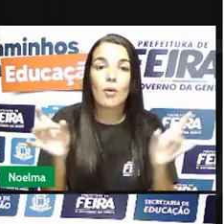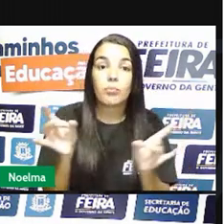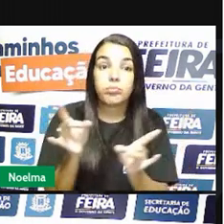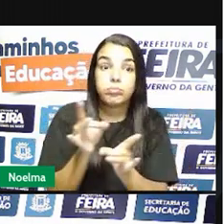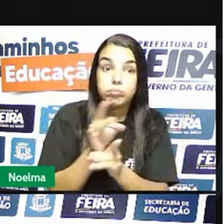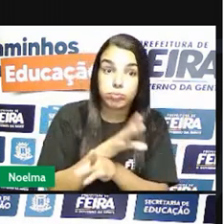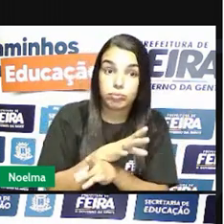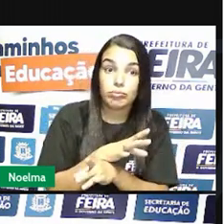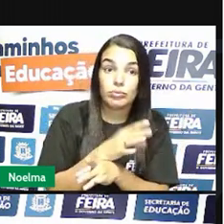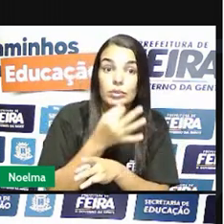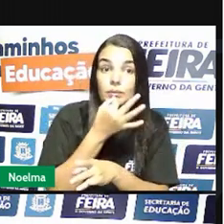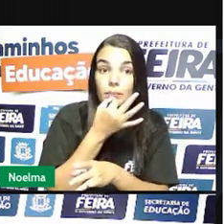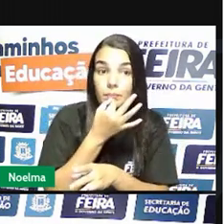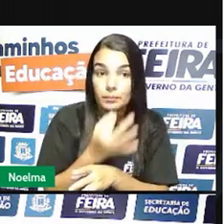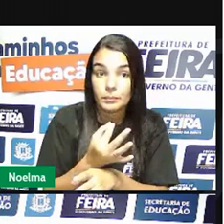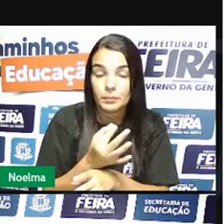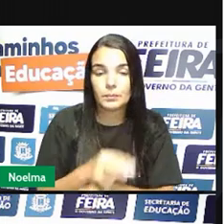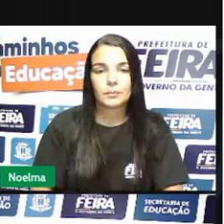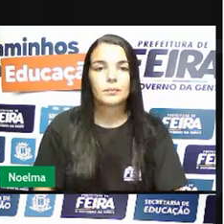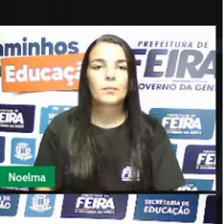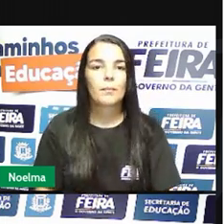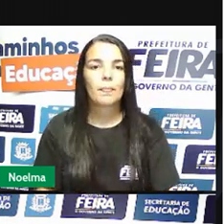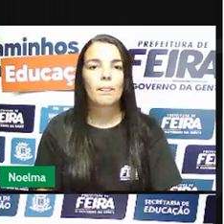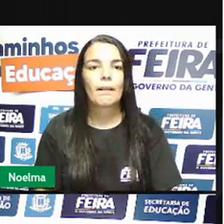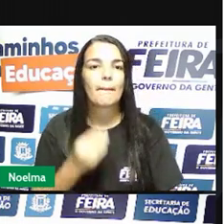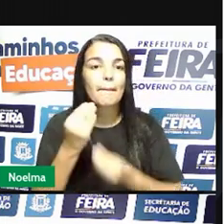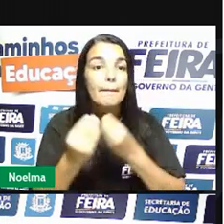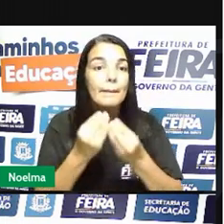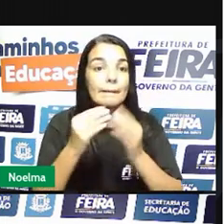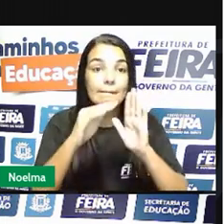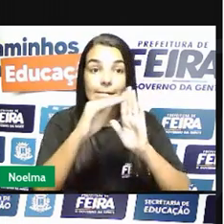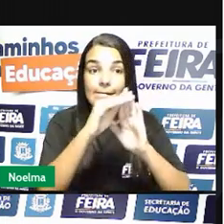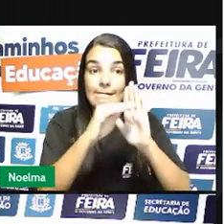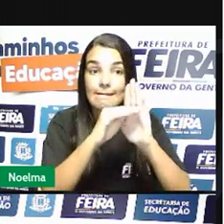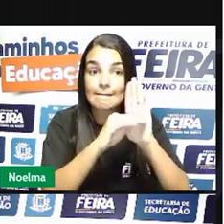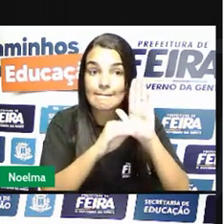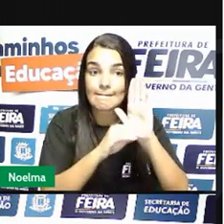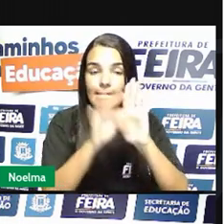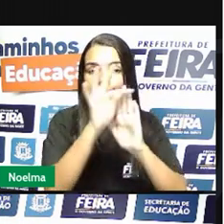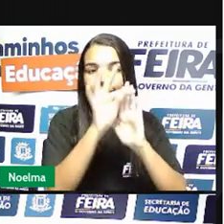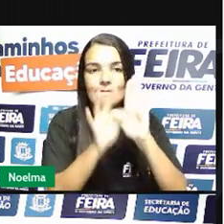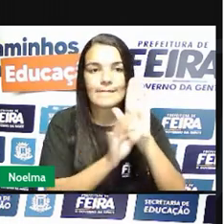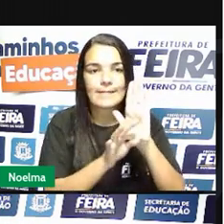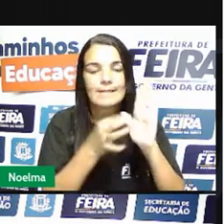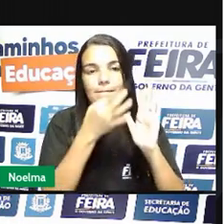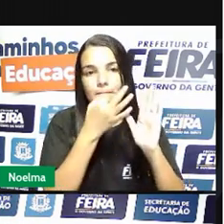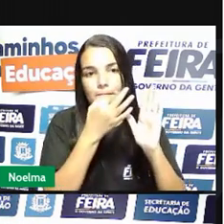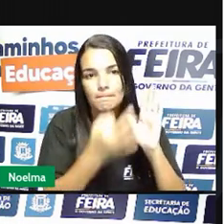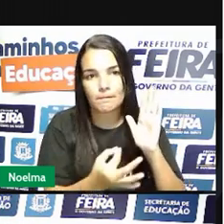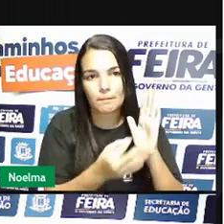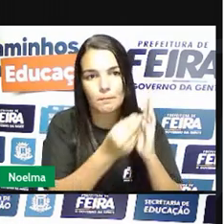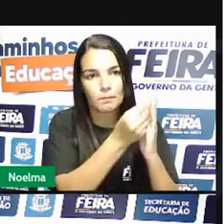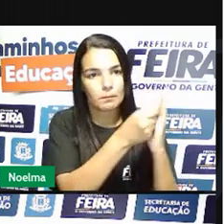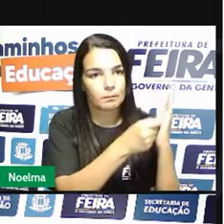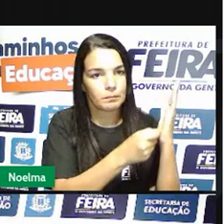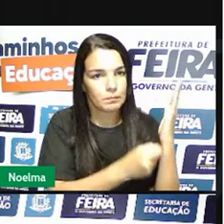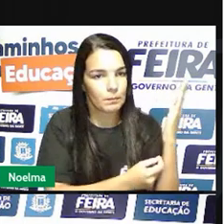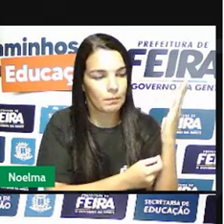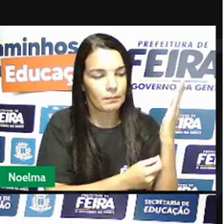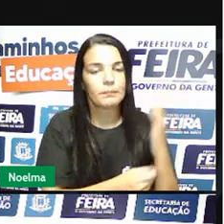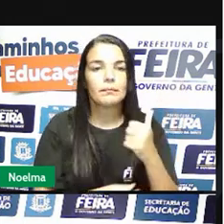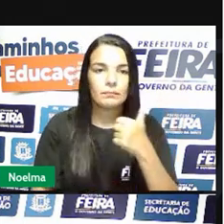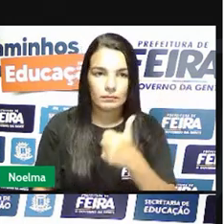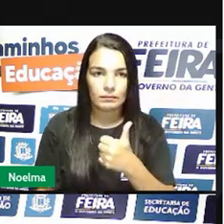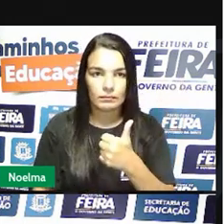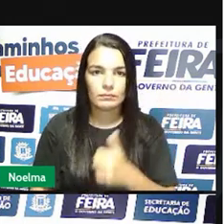a conclusão, né? Aqui é uma estrutura de uma dissertação. Introdução,